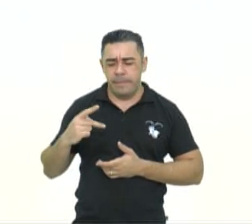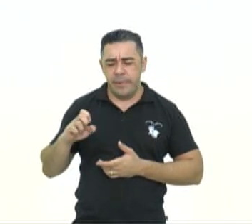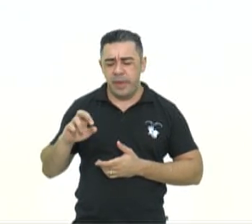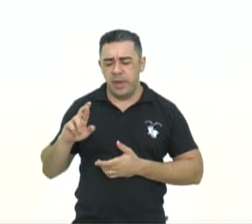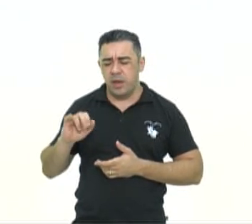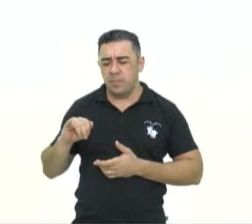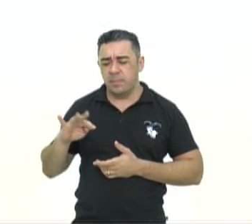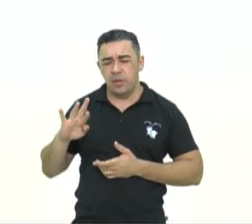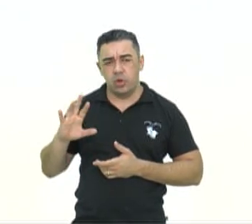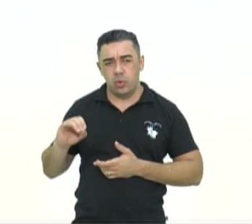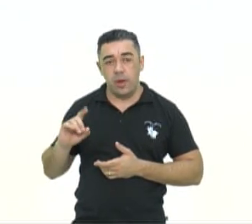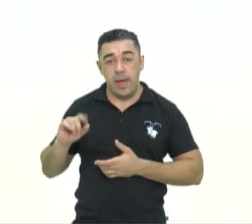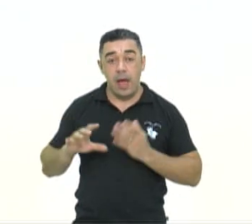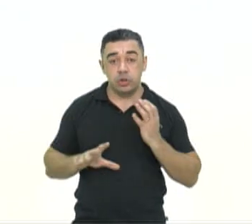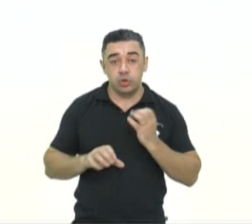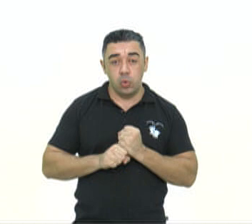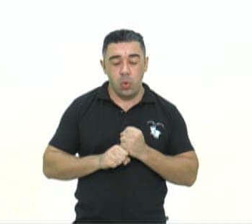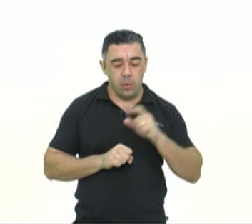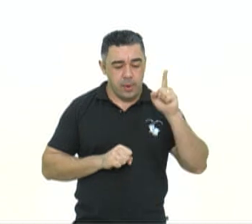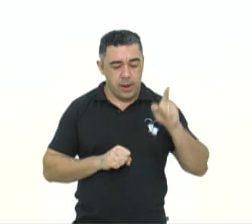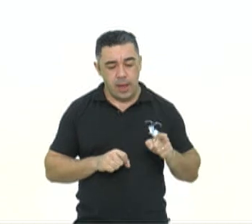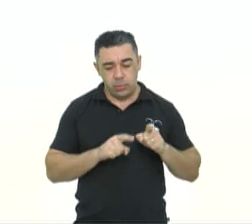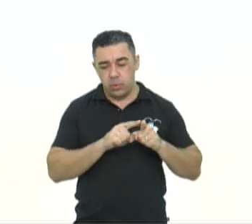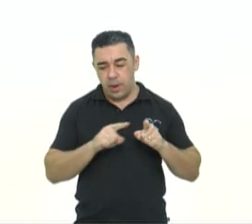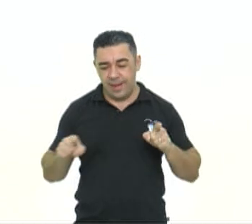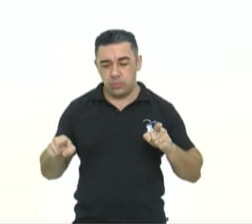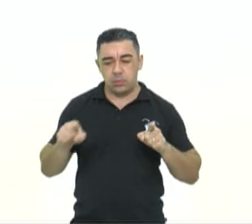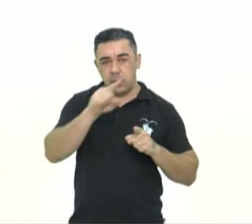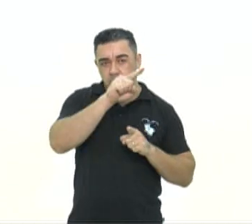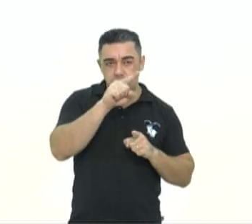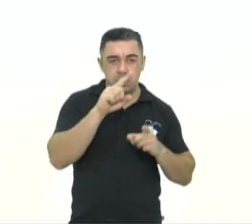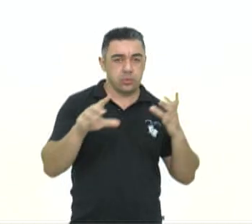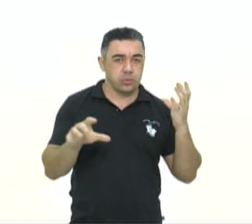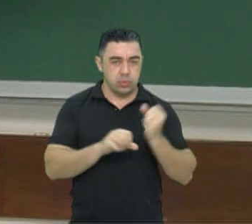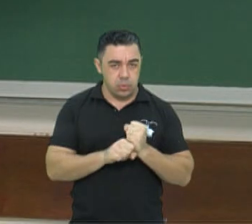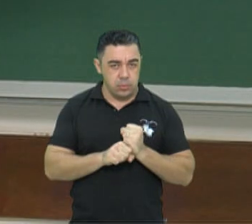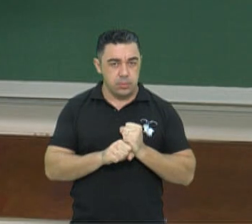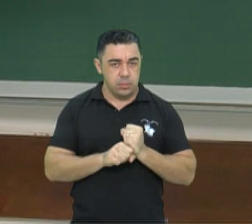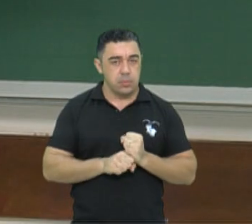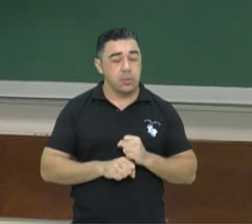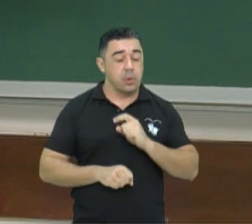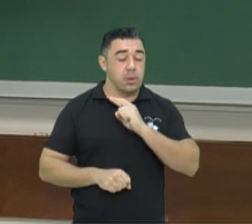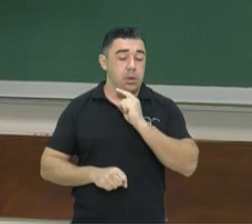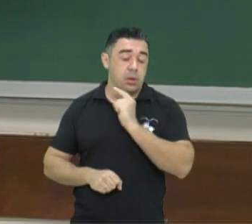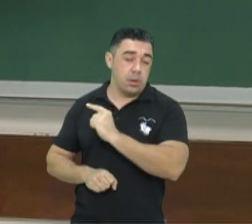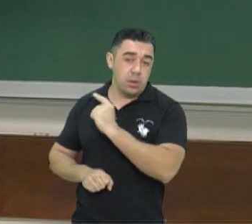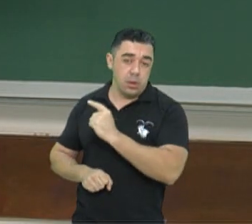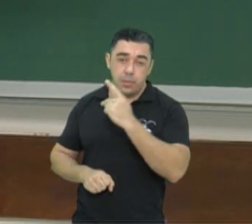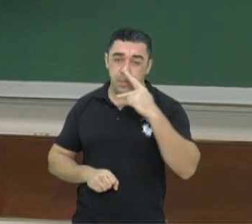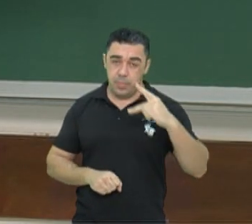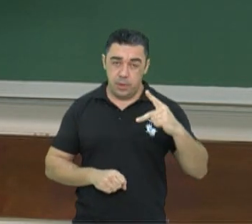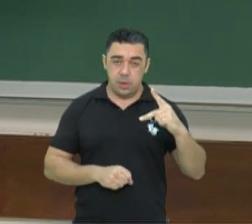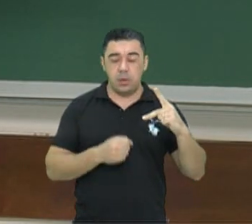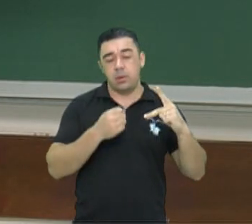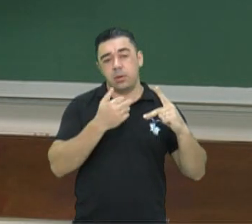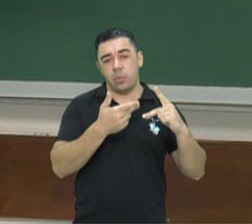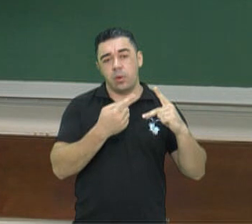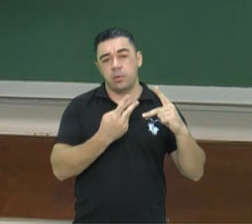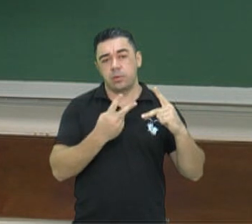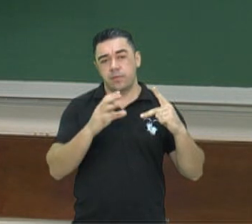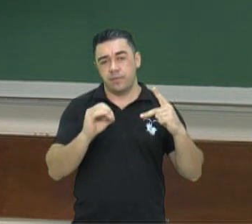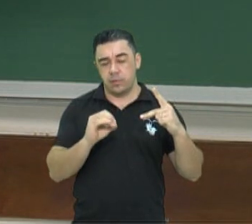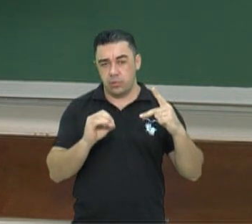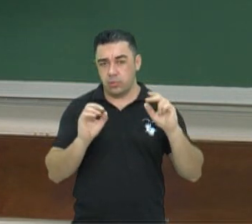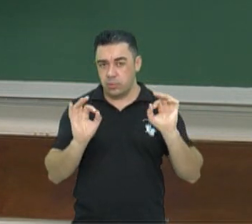perímetro? Perímetro é a soma de todos os lados. Neste exercício, ele me deu o lado e